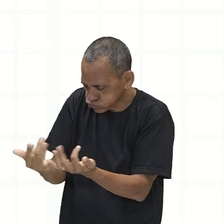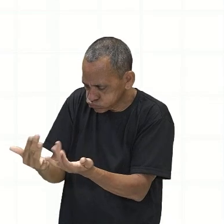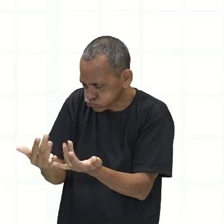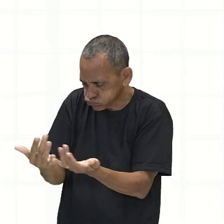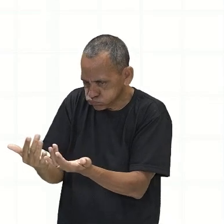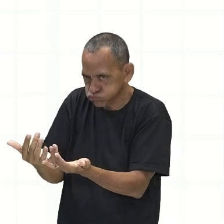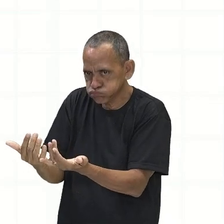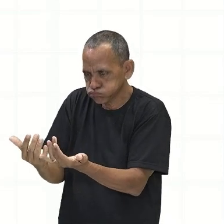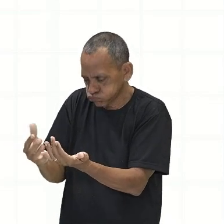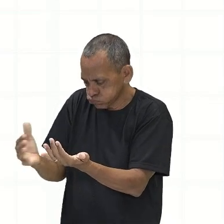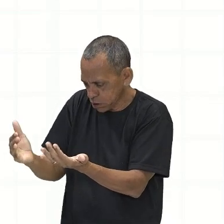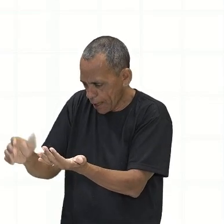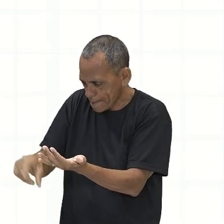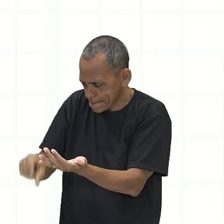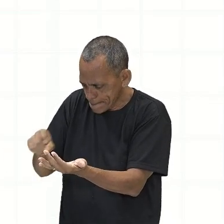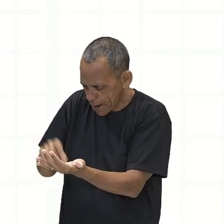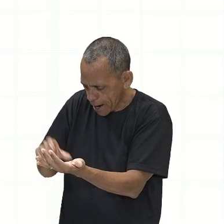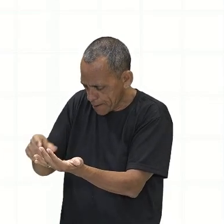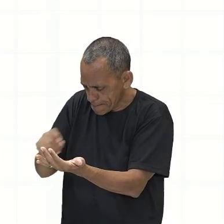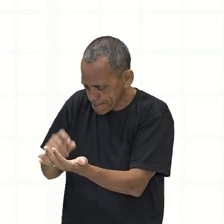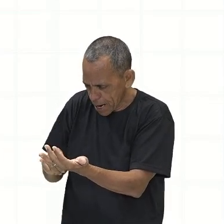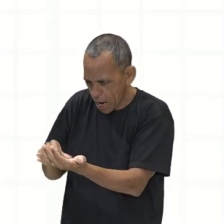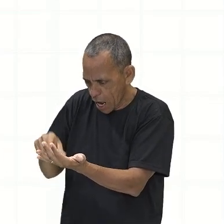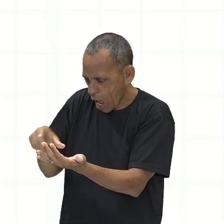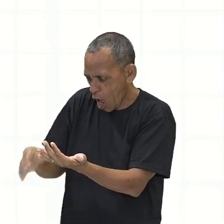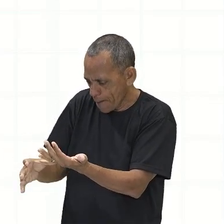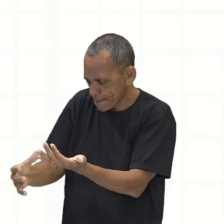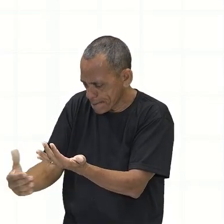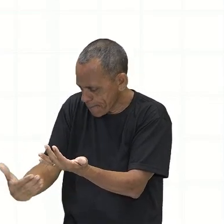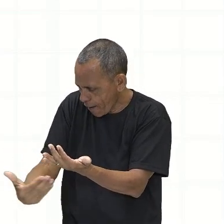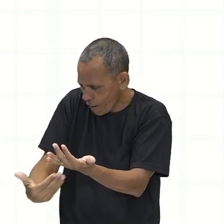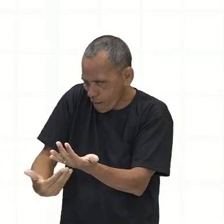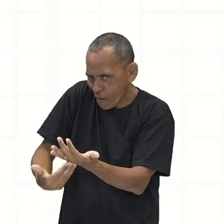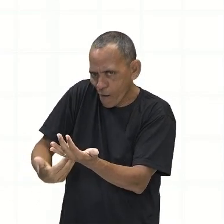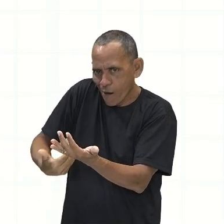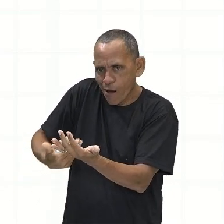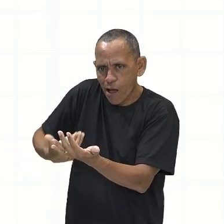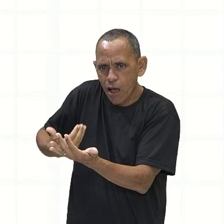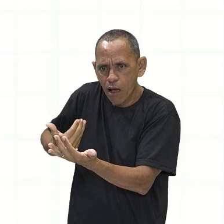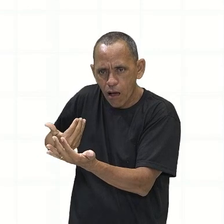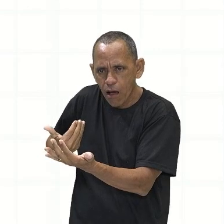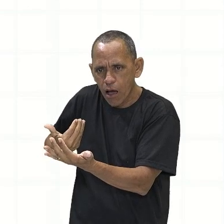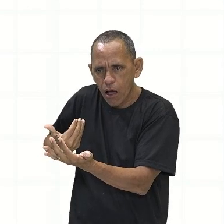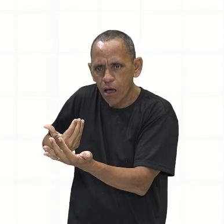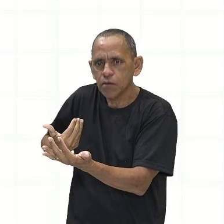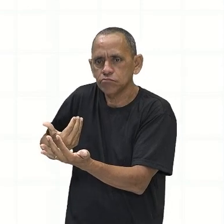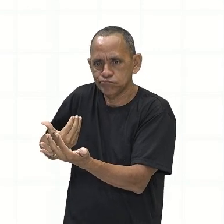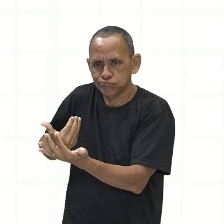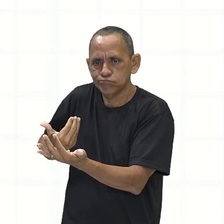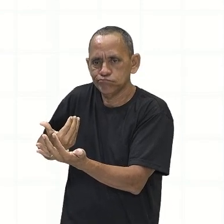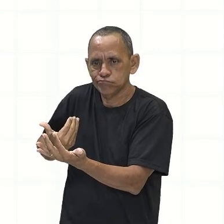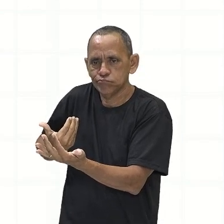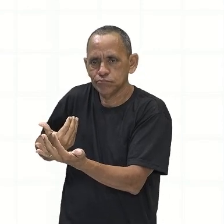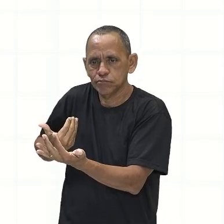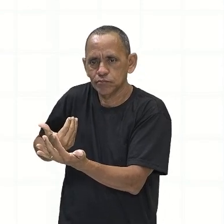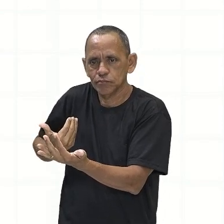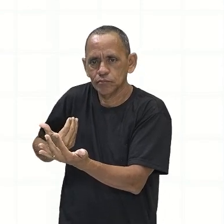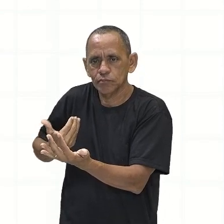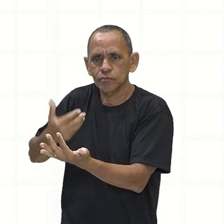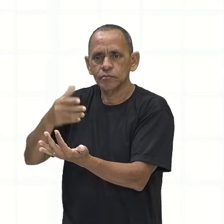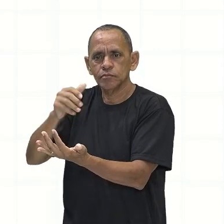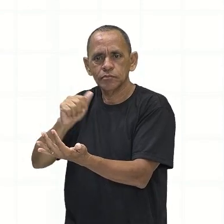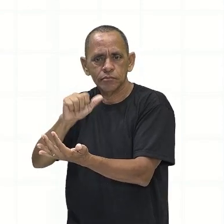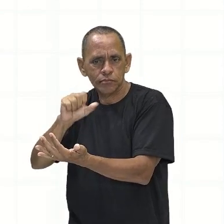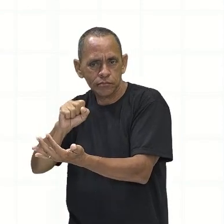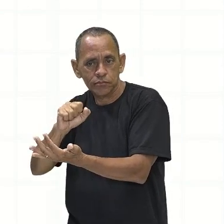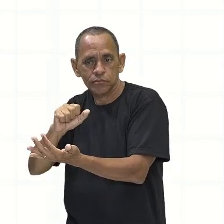retiraram algumas brasas, as quais, olha só, outro elemento aqui que é também retoma, olha